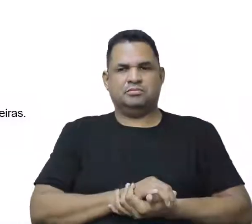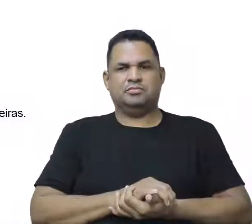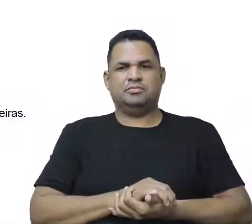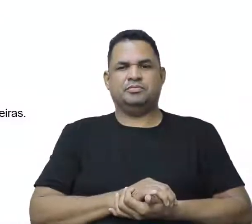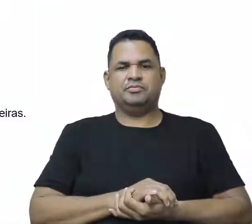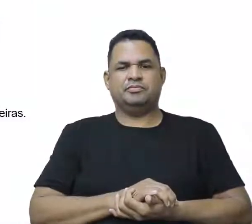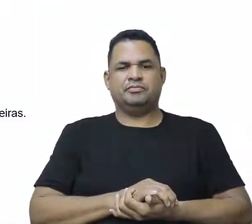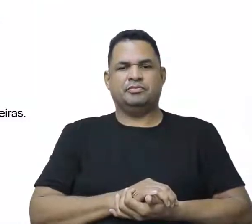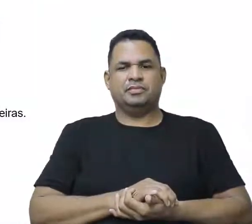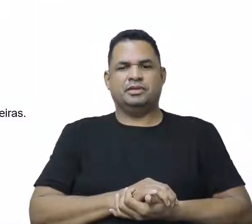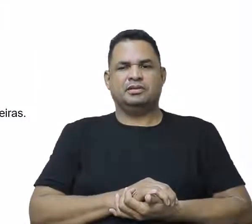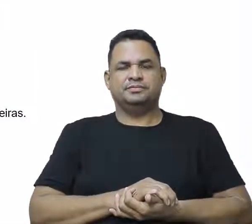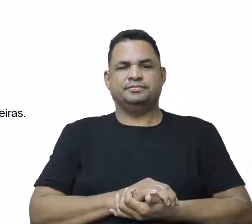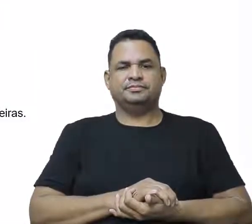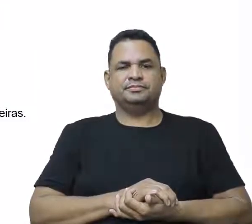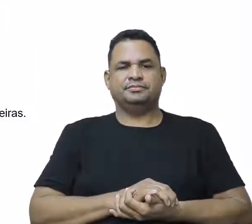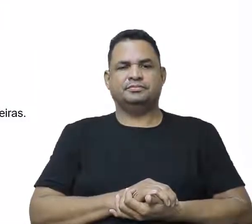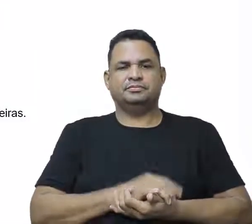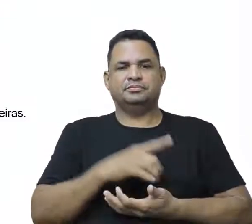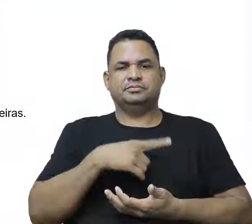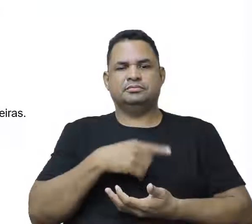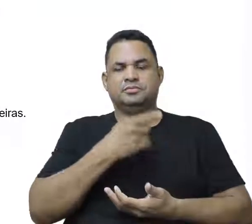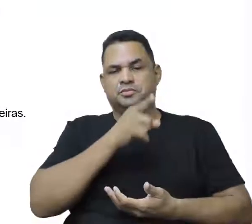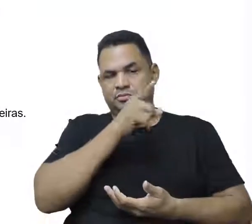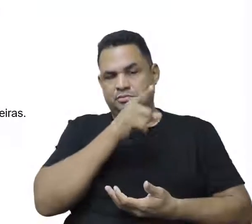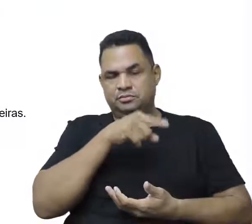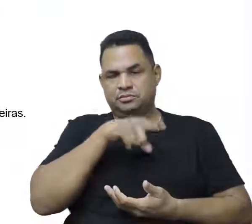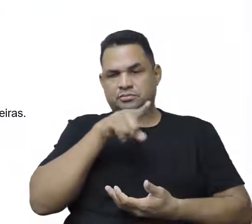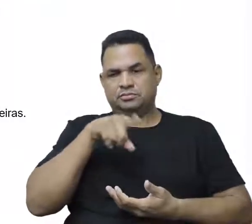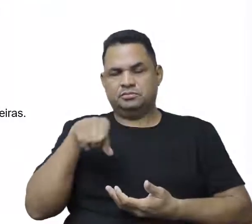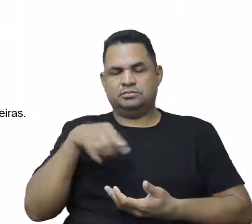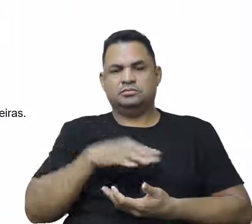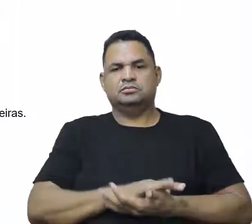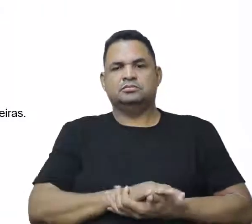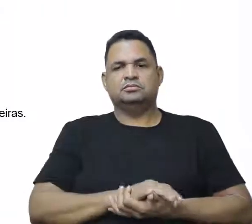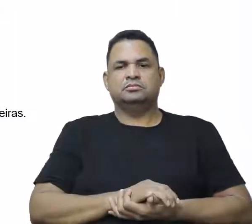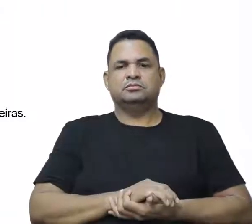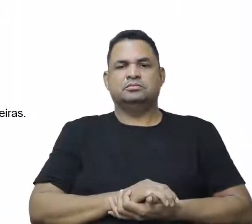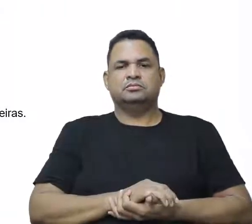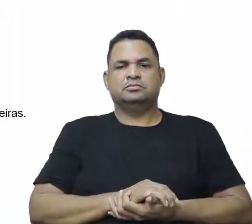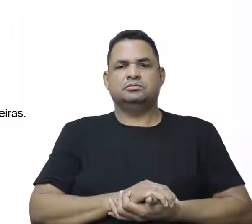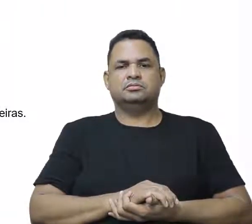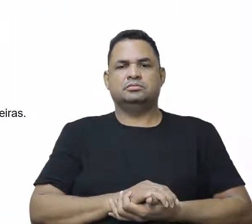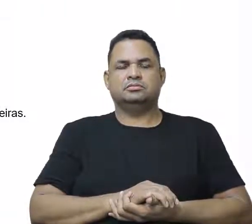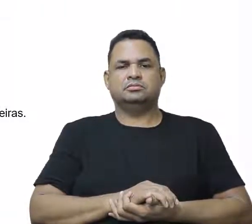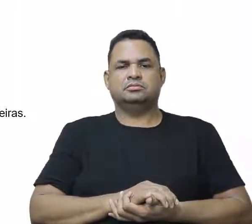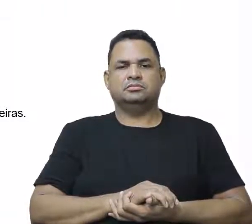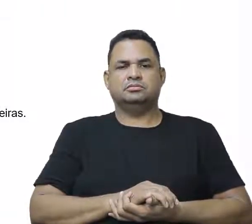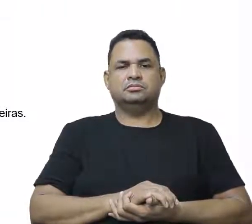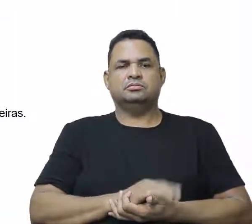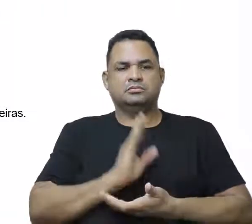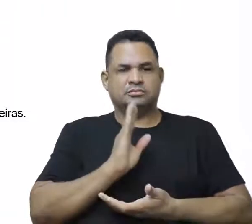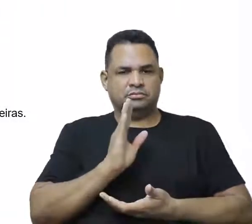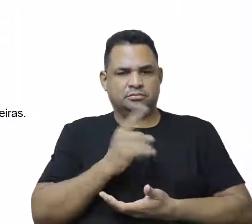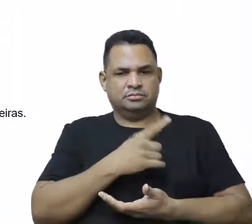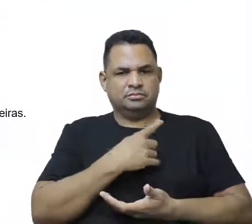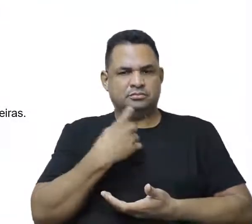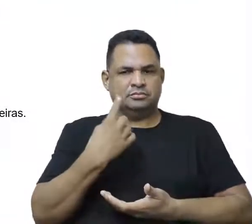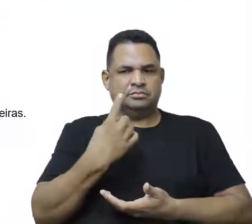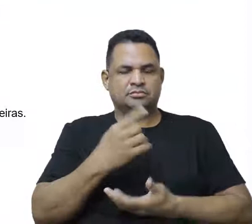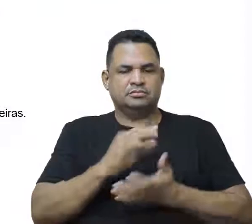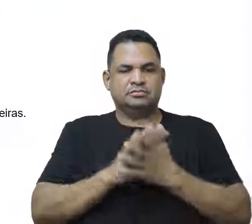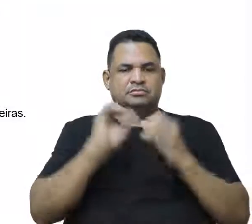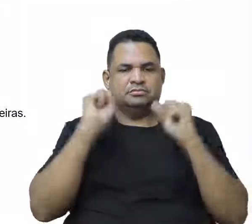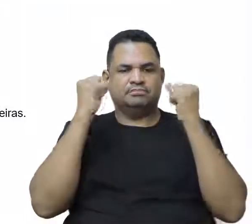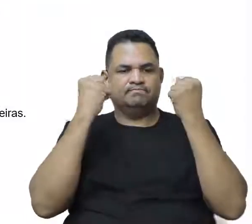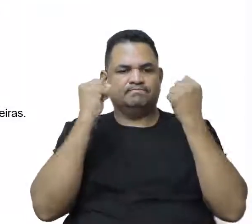seguir. Aqui a gente traz um outro gráfico, professora. Criação também nossa, tá, gente? A gente Hoje a educação